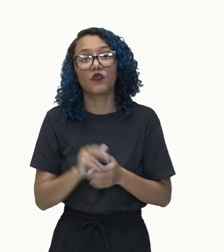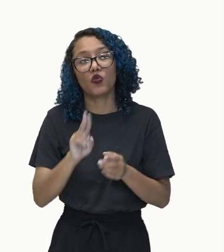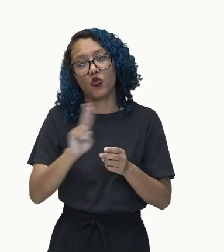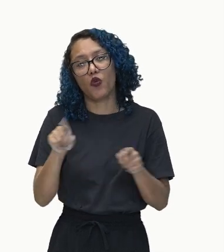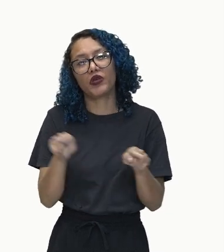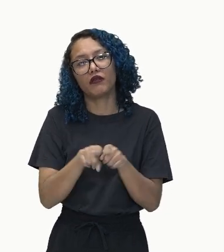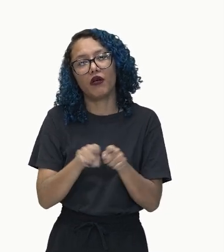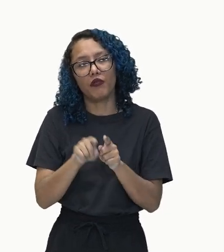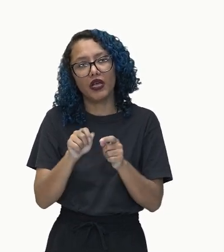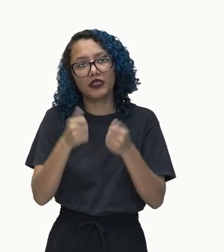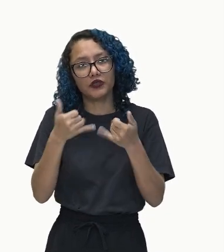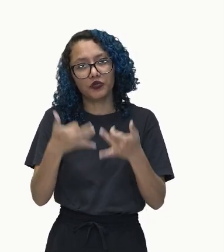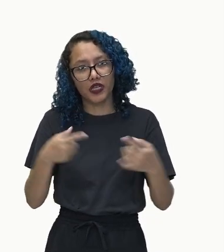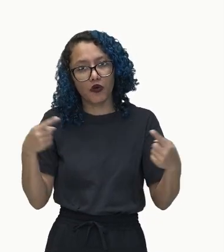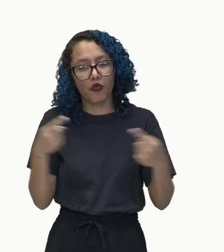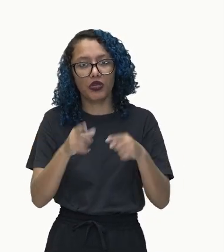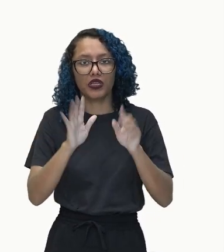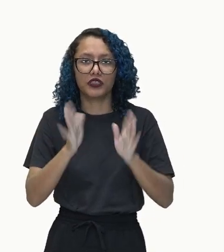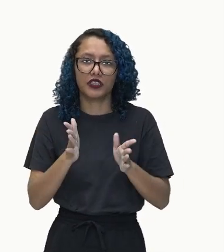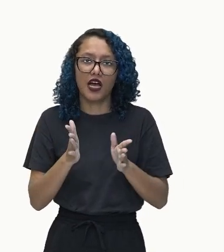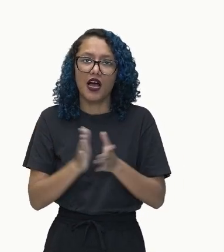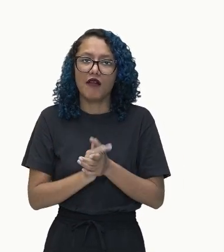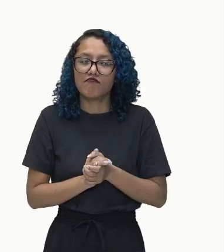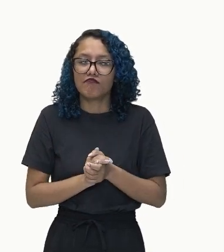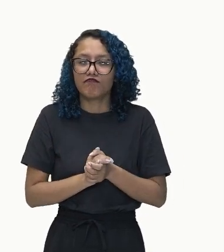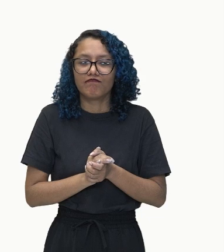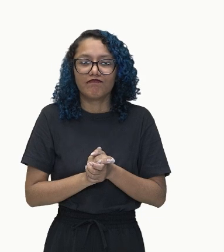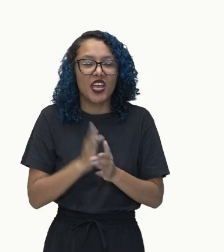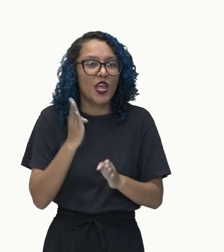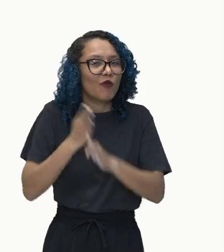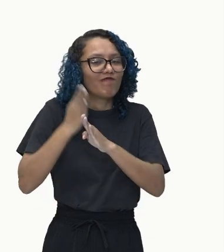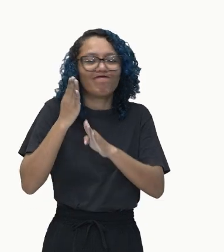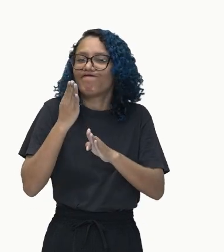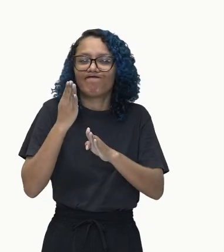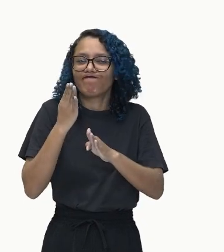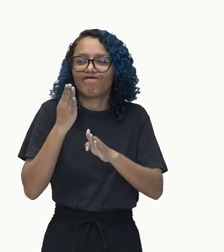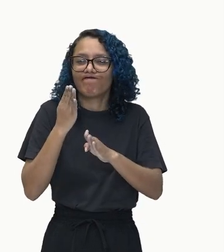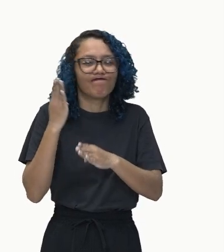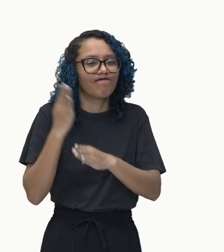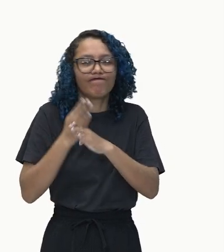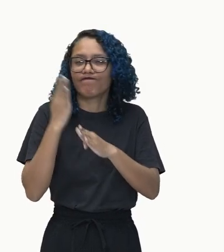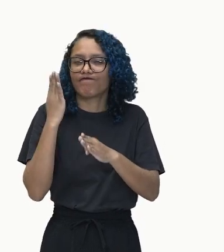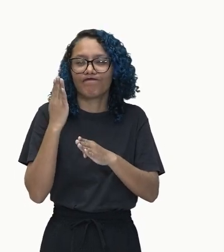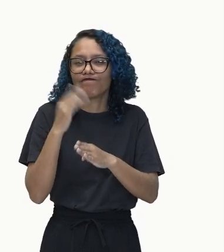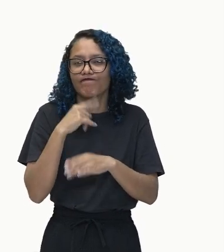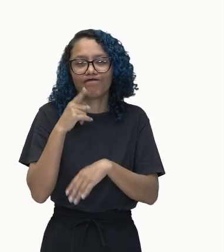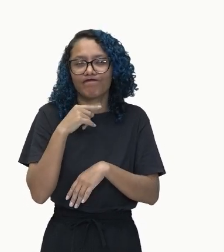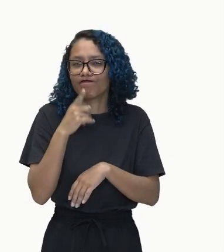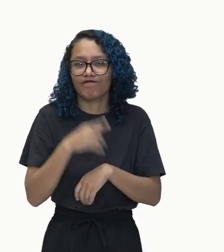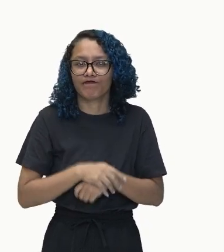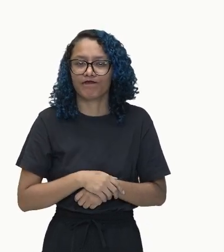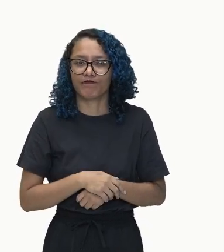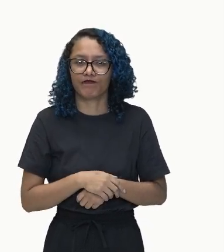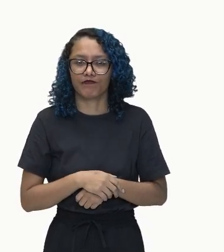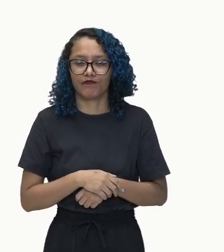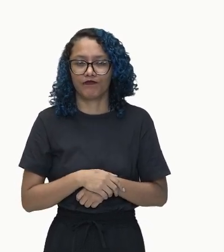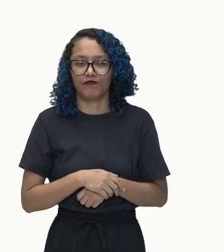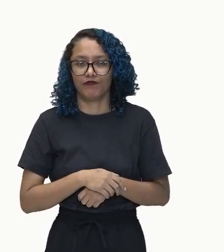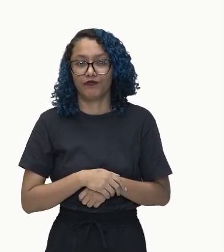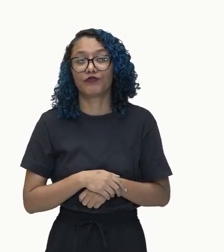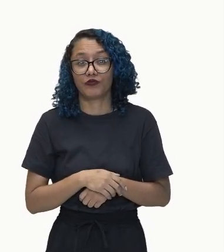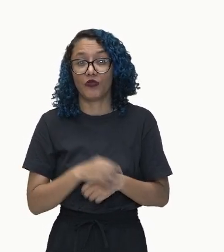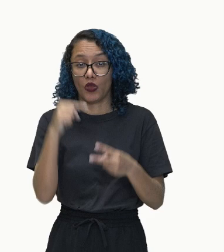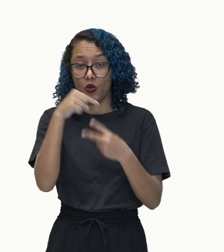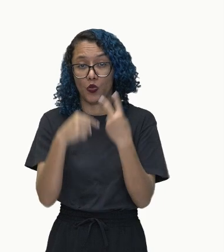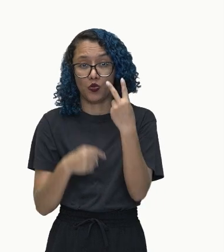ó, nós não conseguimos determinar quem é o sujeito. Temos essa estrutura aí, ó, né? Dependendo de como